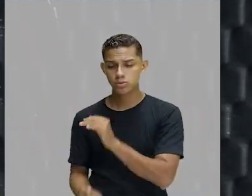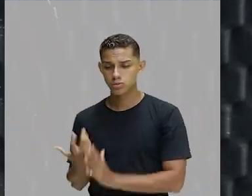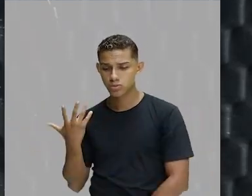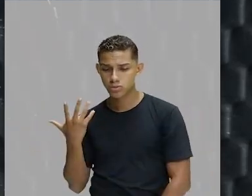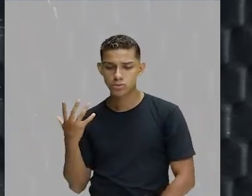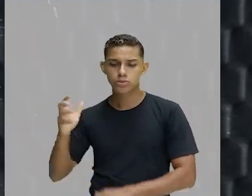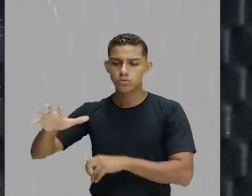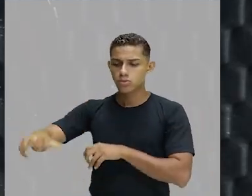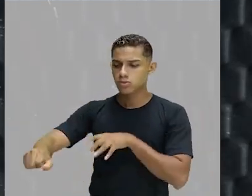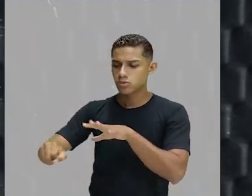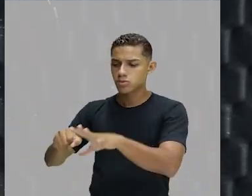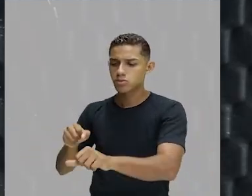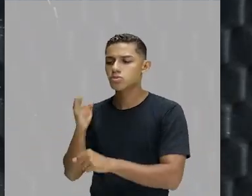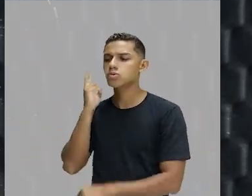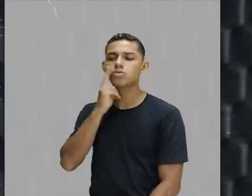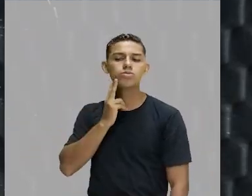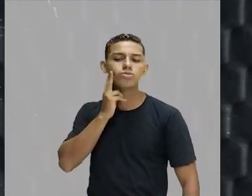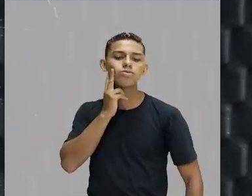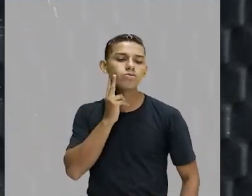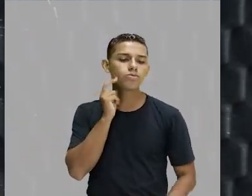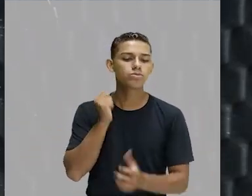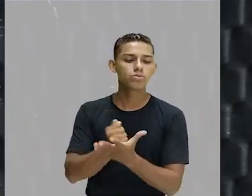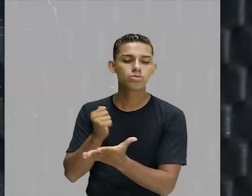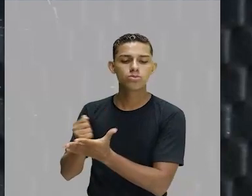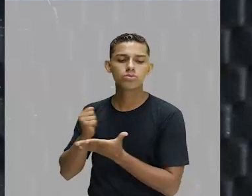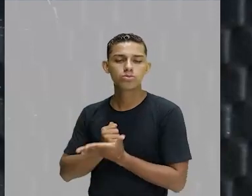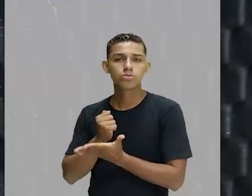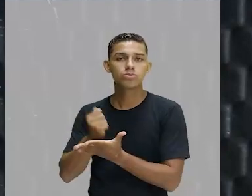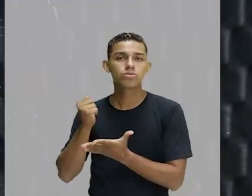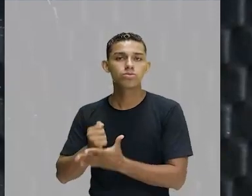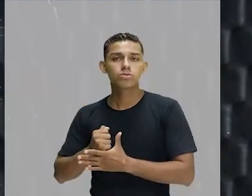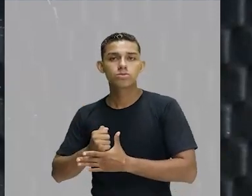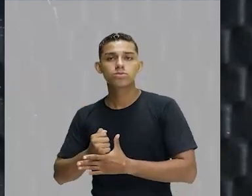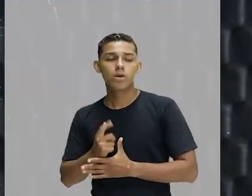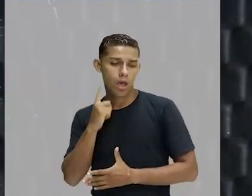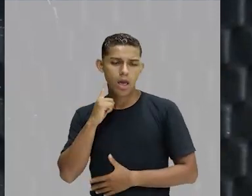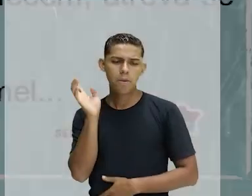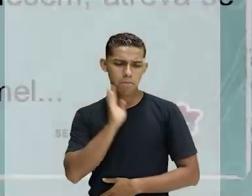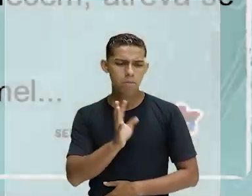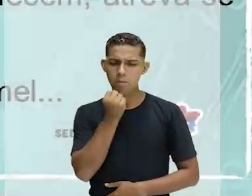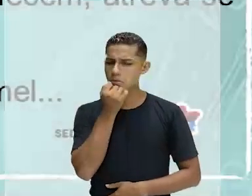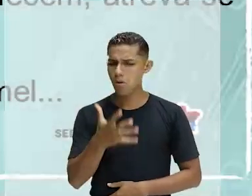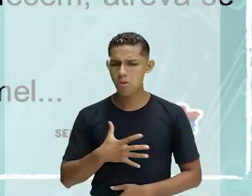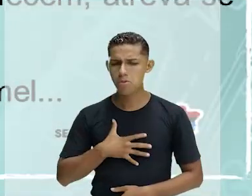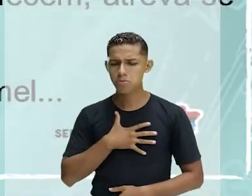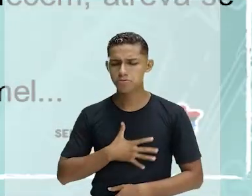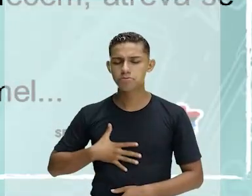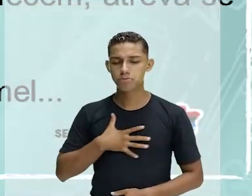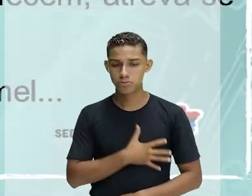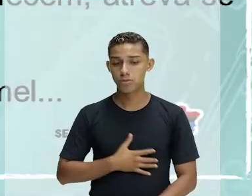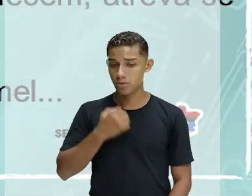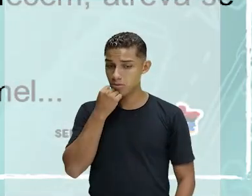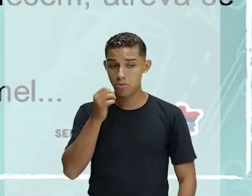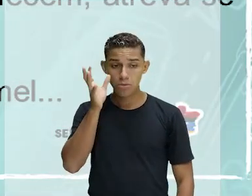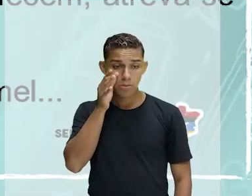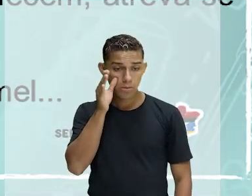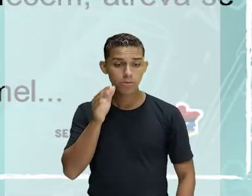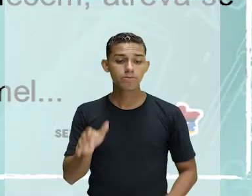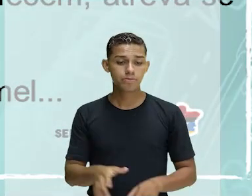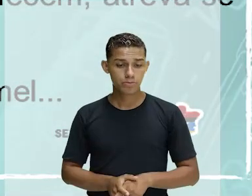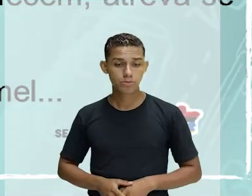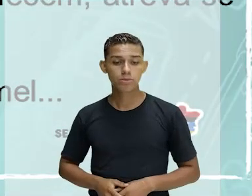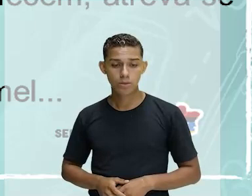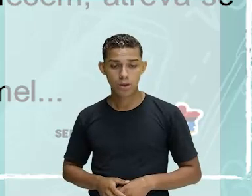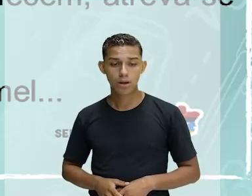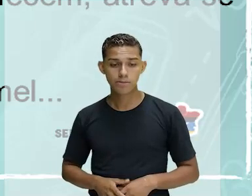eles escolhem o vinho, eles participam dessa produção. Isso é bem gratificante e interessante. Em pleno